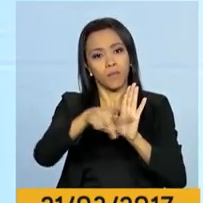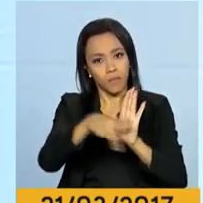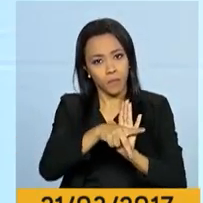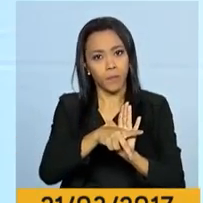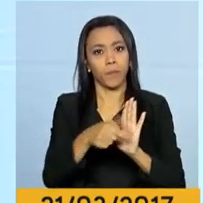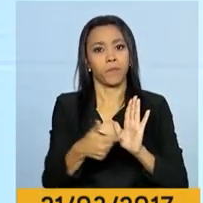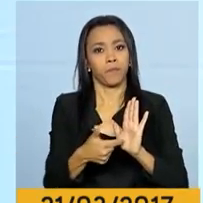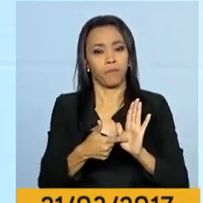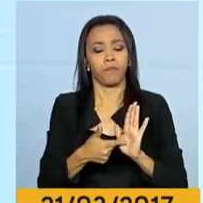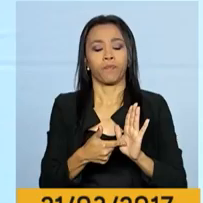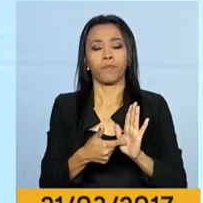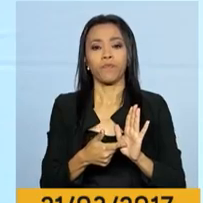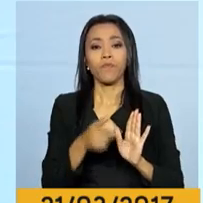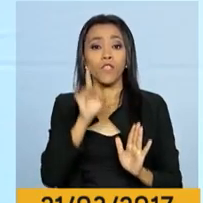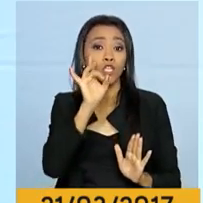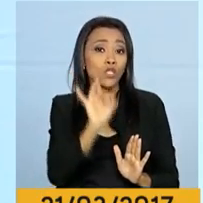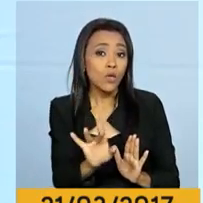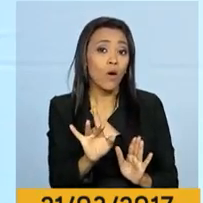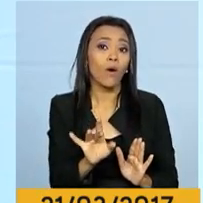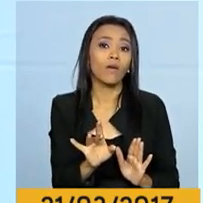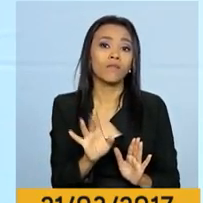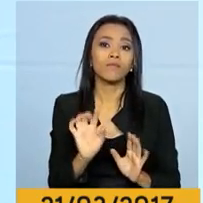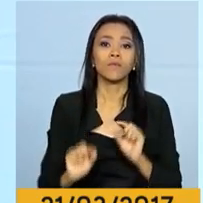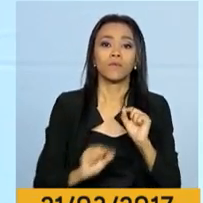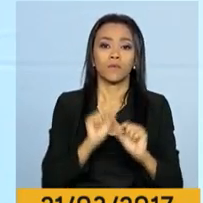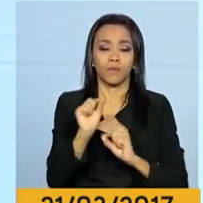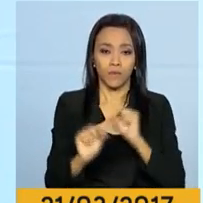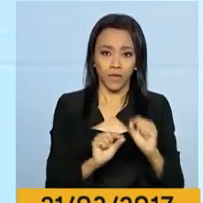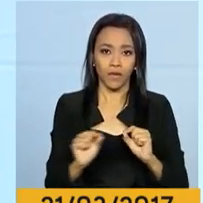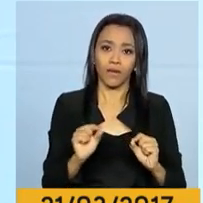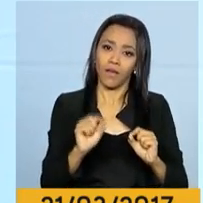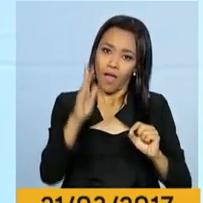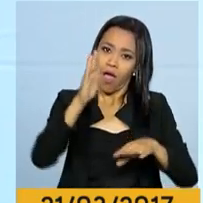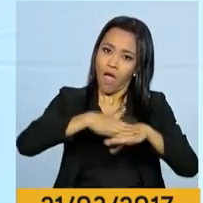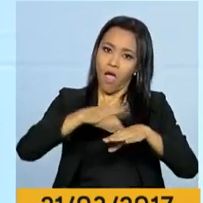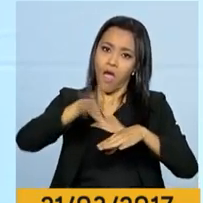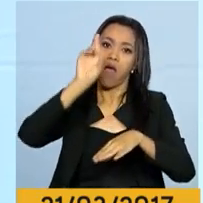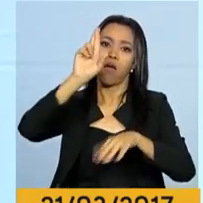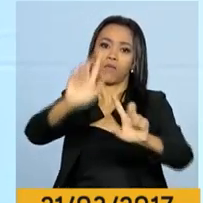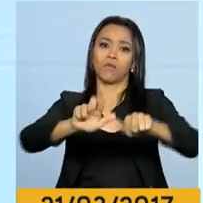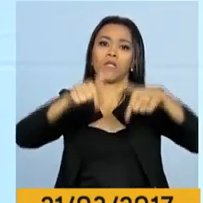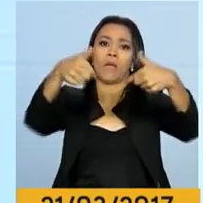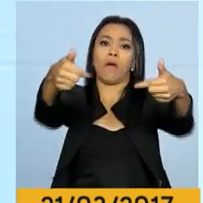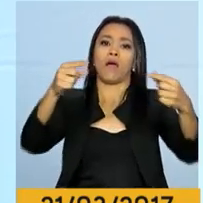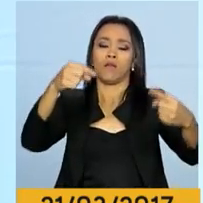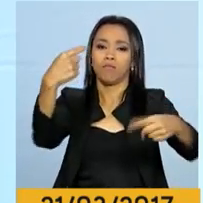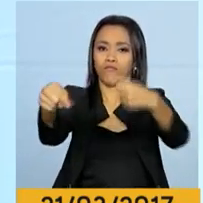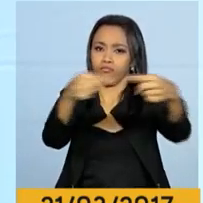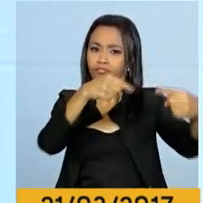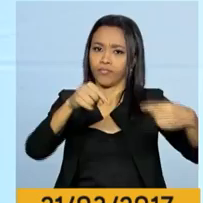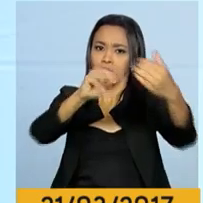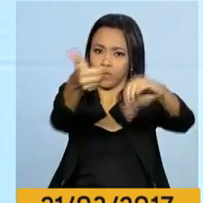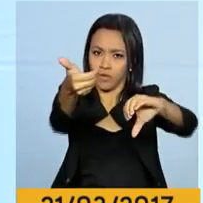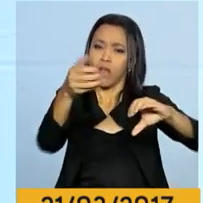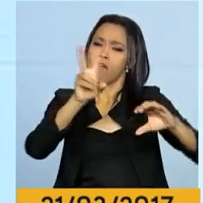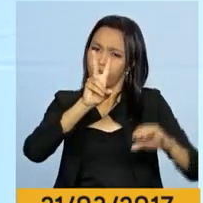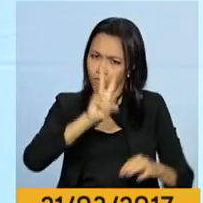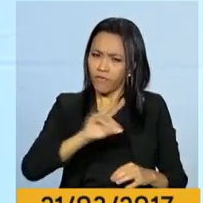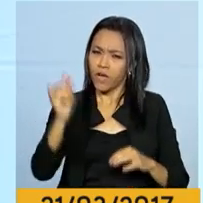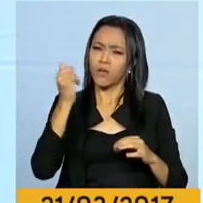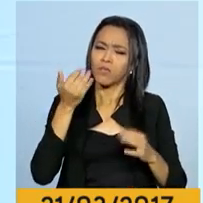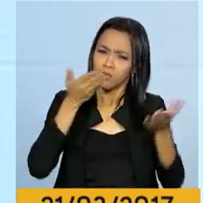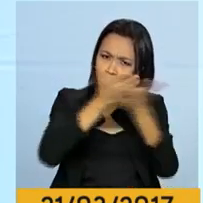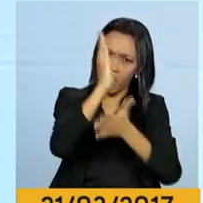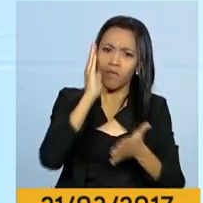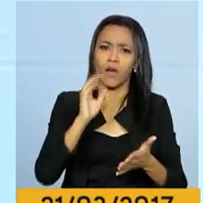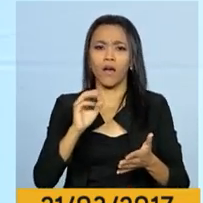depende apenas da atuação do Congresso Nacional. Mas nós vamos aprová-la com uma ou outra adequação,